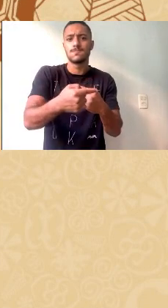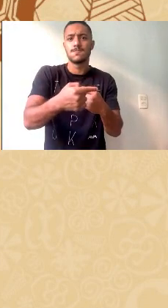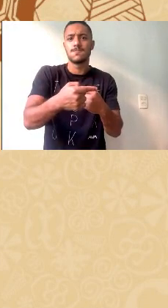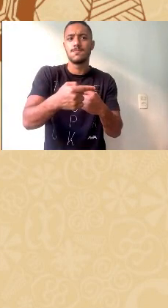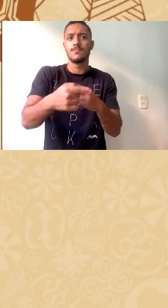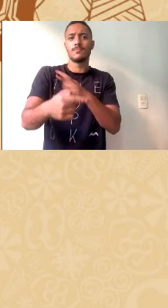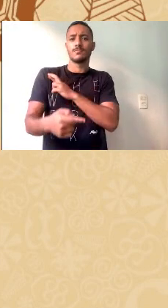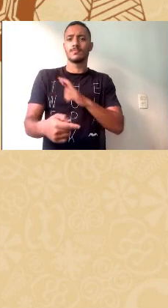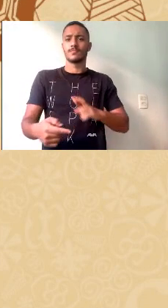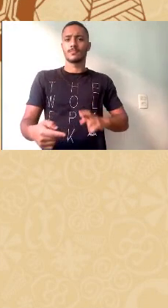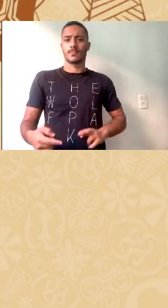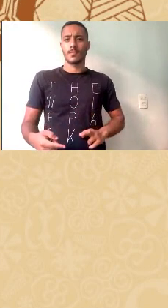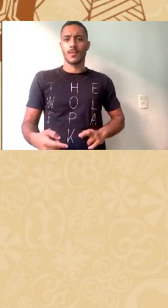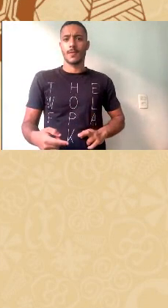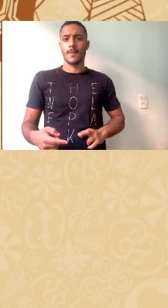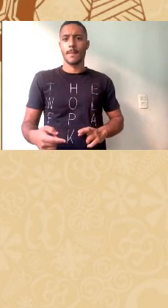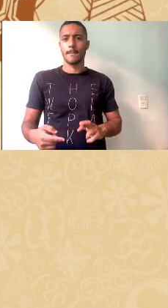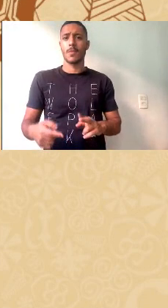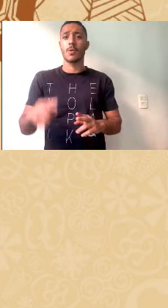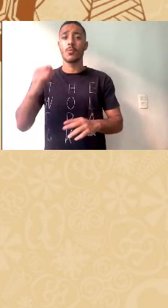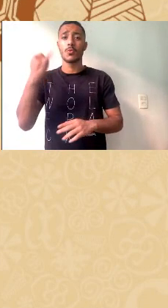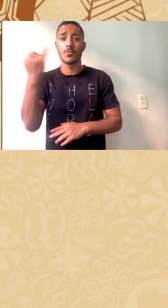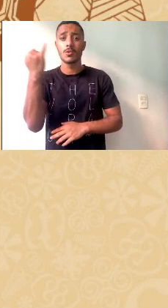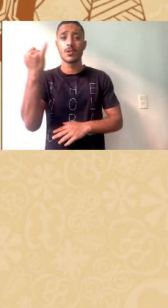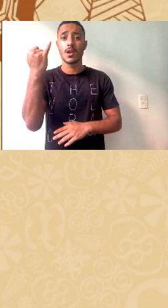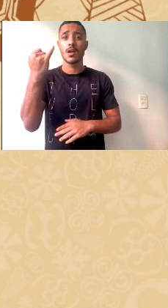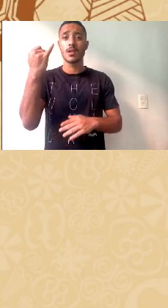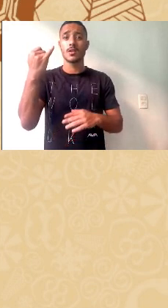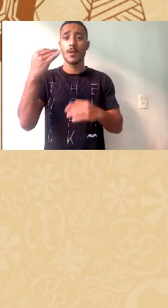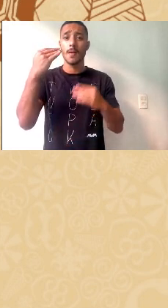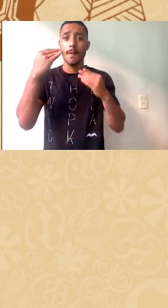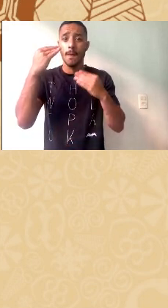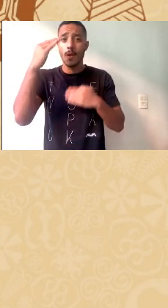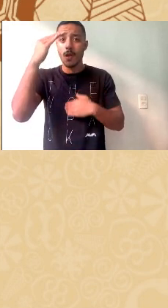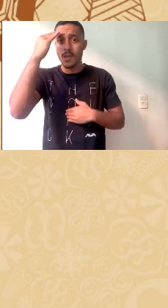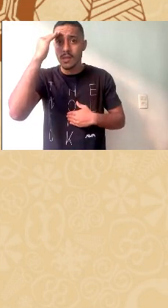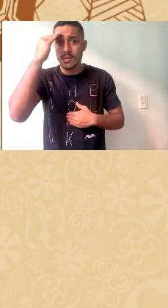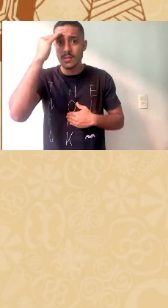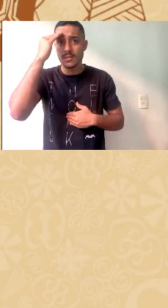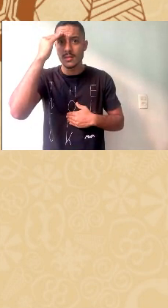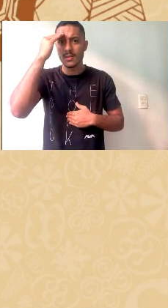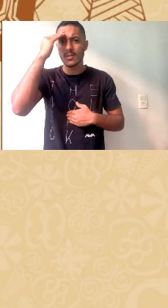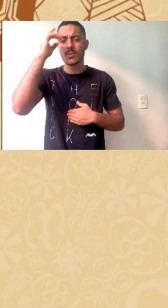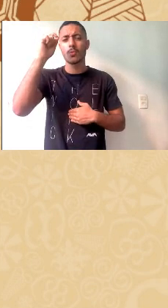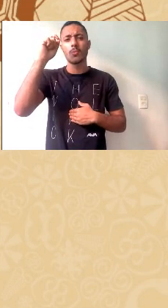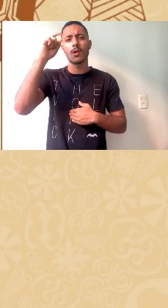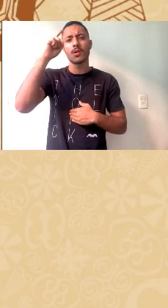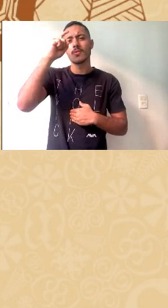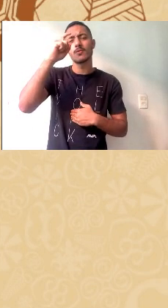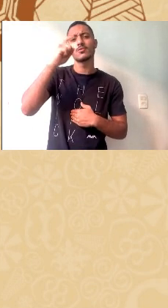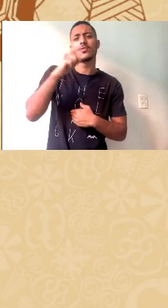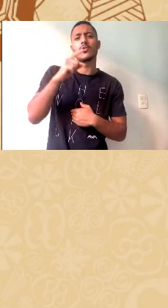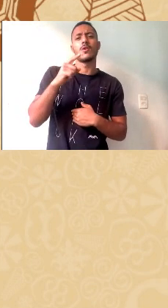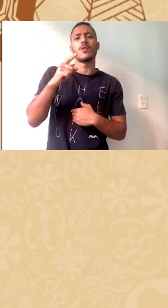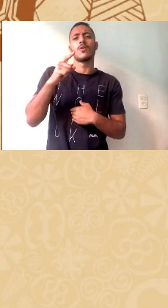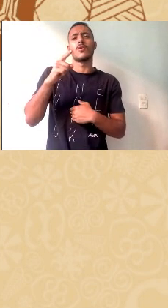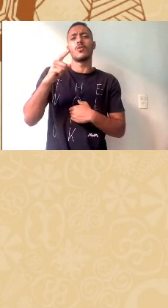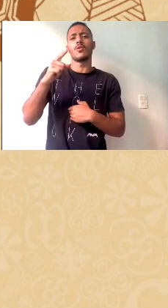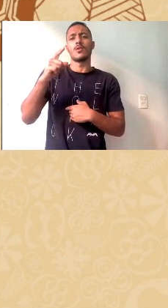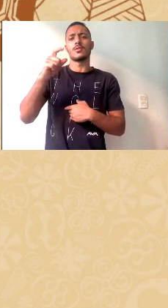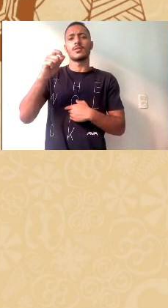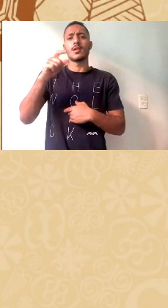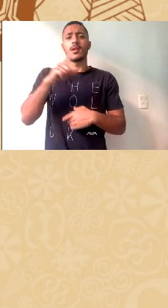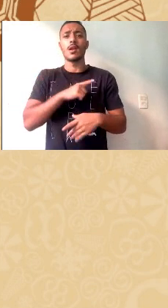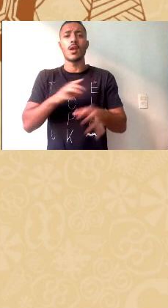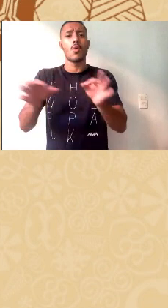é muito importante que a gente reconheça que antes disso também, né, é possível identificar movimentos, organização,